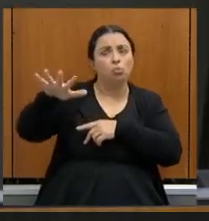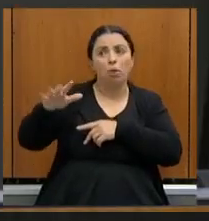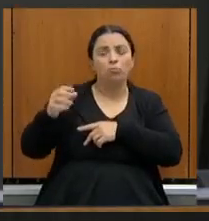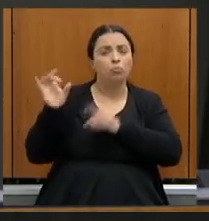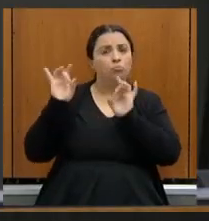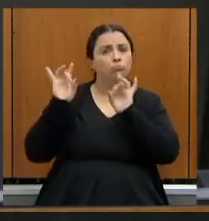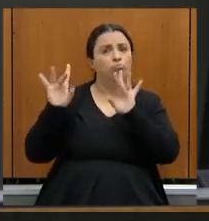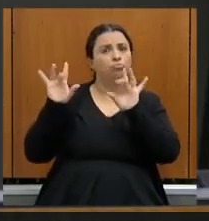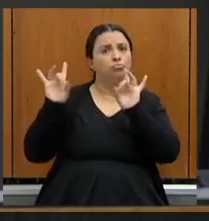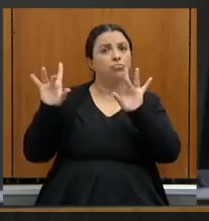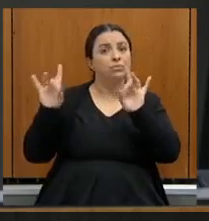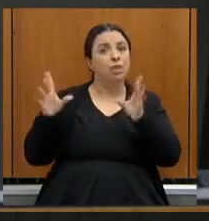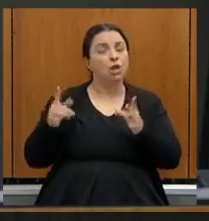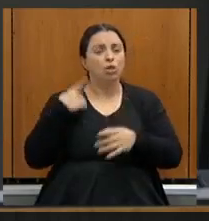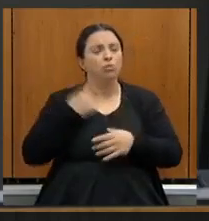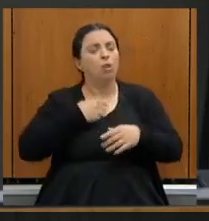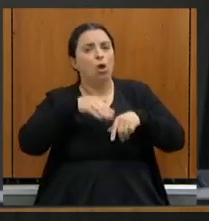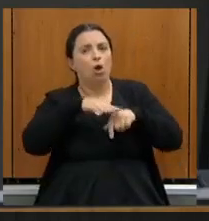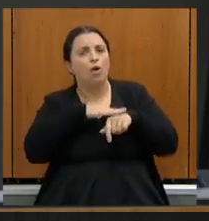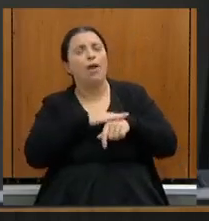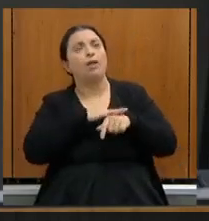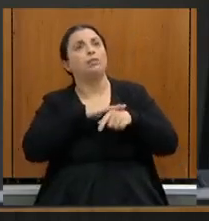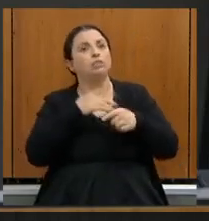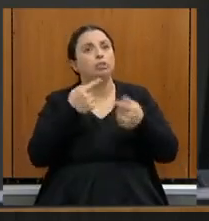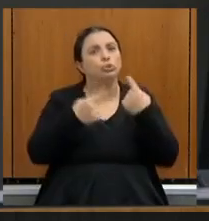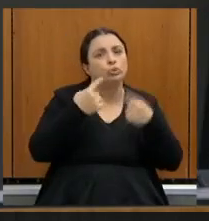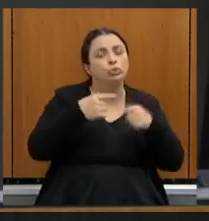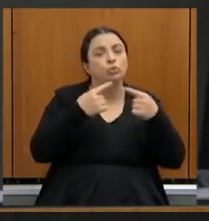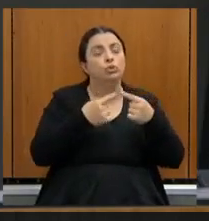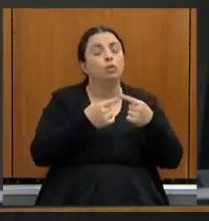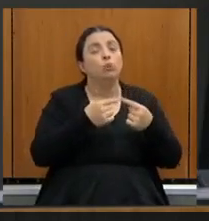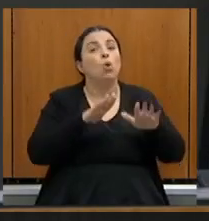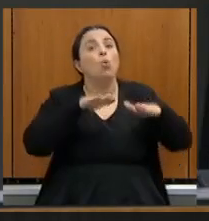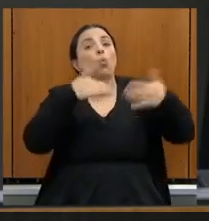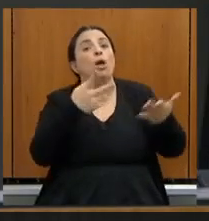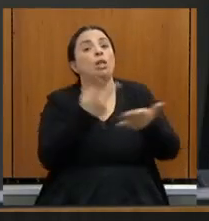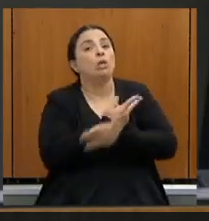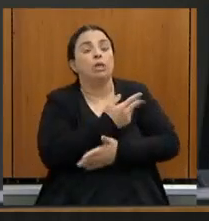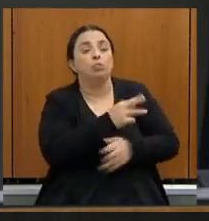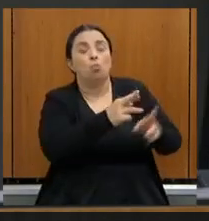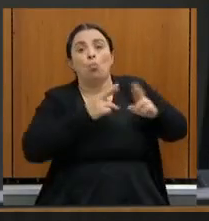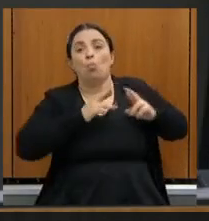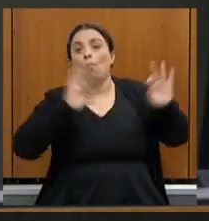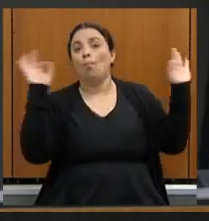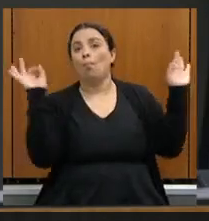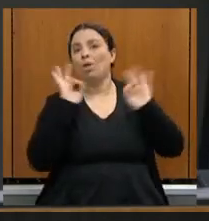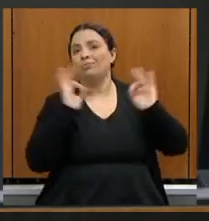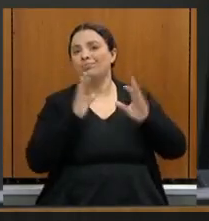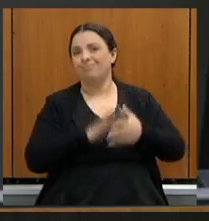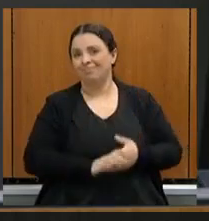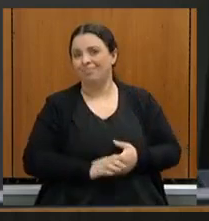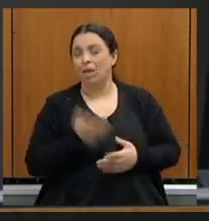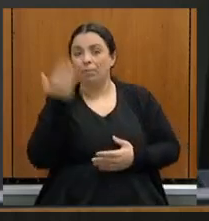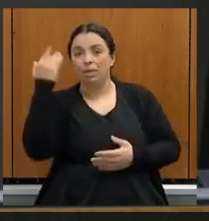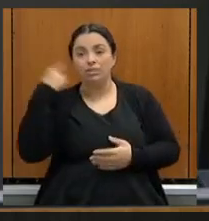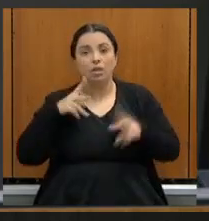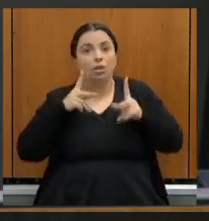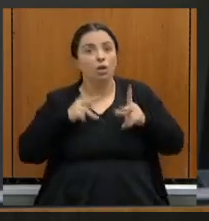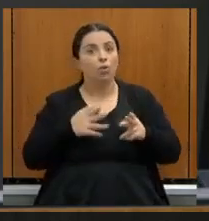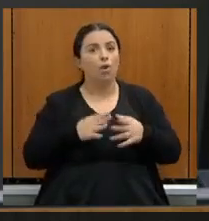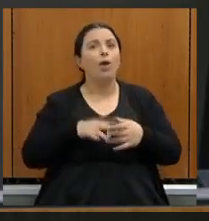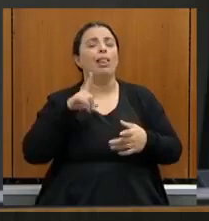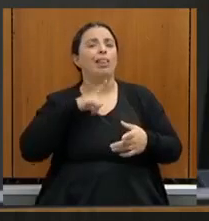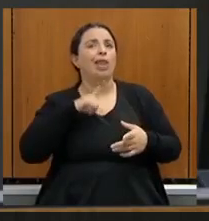discute e sai sem respostas de quando vai acontecer. Porque na reunião da administração pública foi isso que aconteceu. A gente ouviu vários estudos,